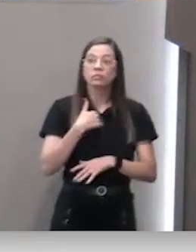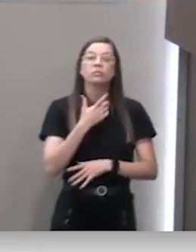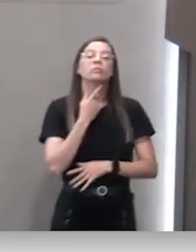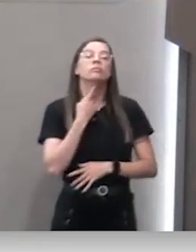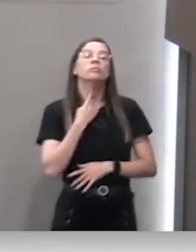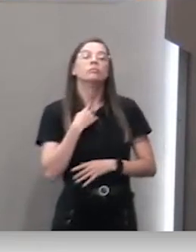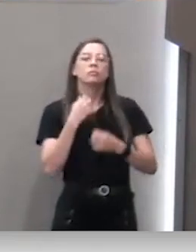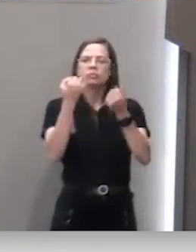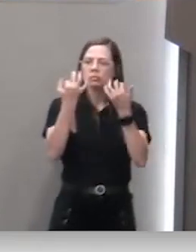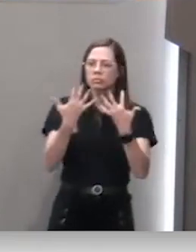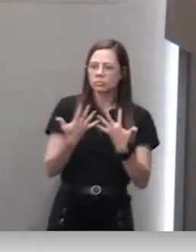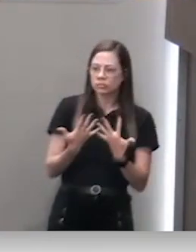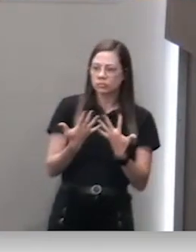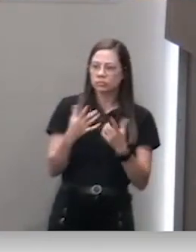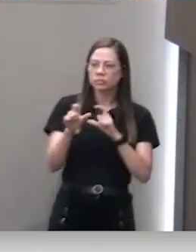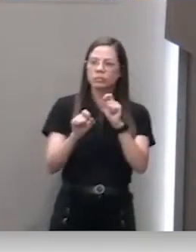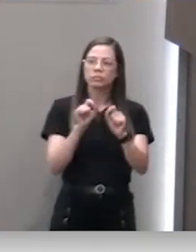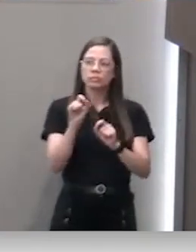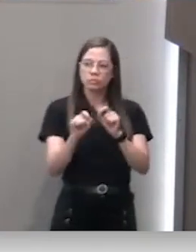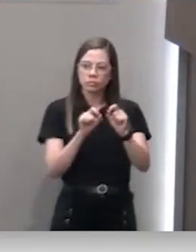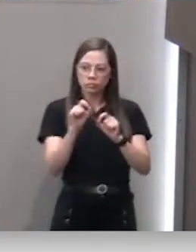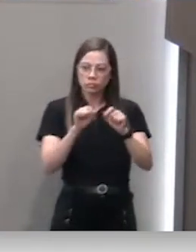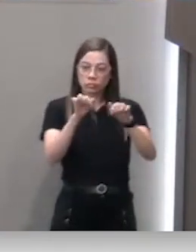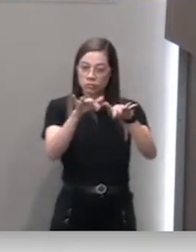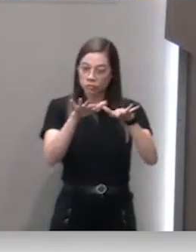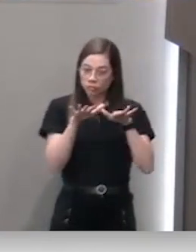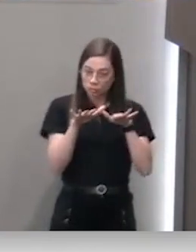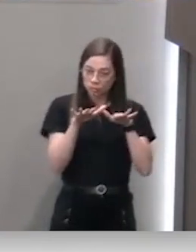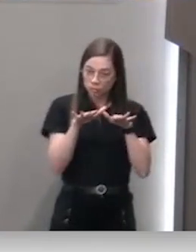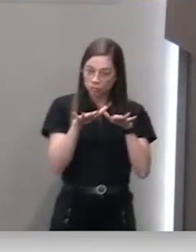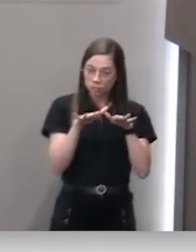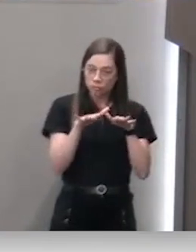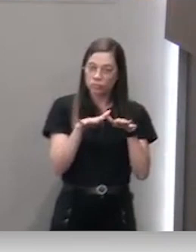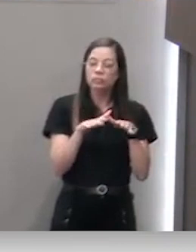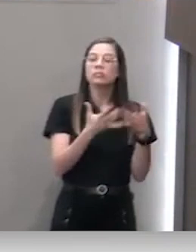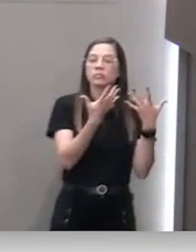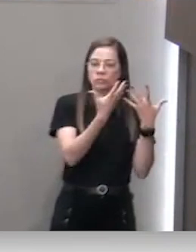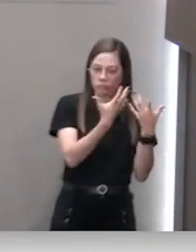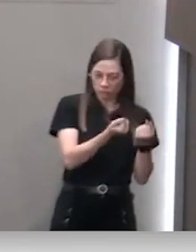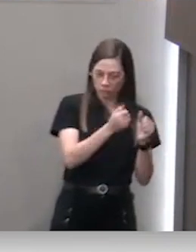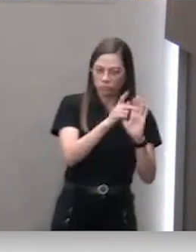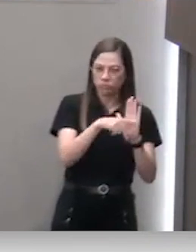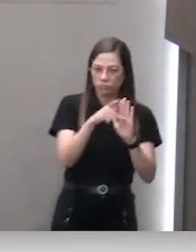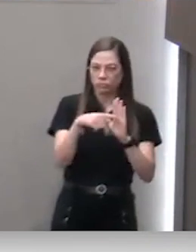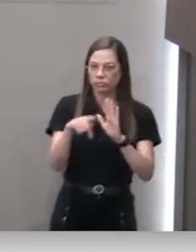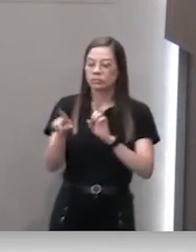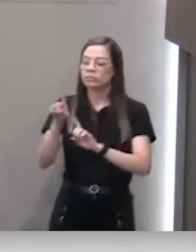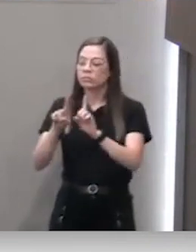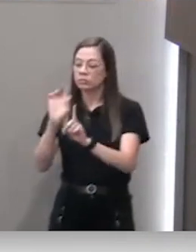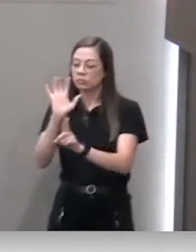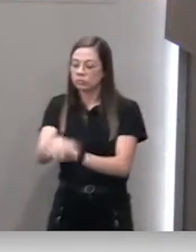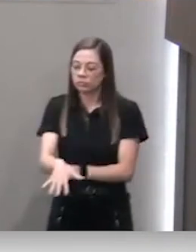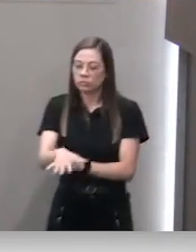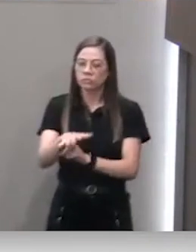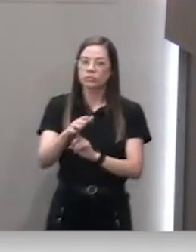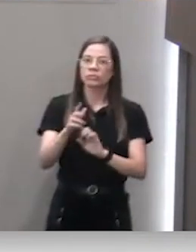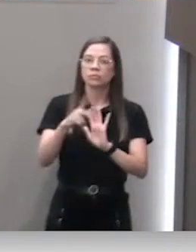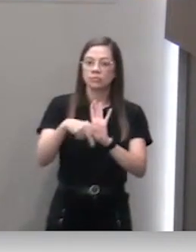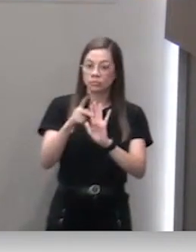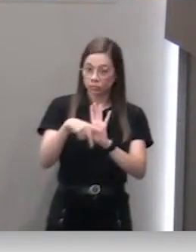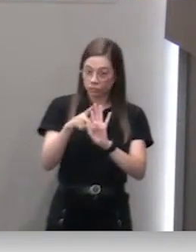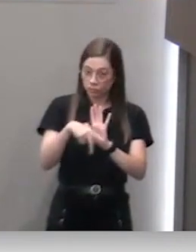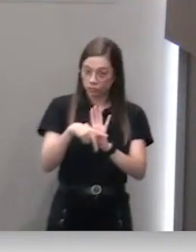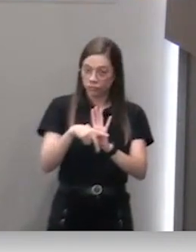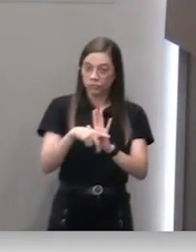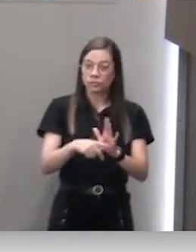de esclarecer tanto o público que está a favor do projeto quanto está contra, que as manifestações